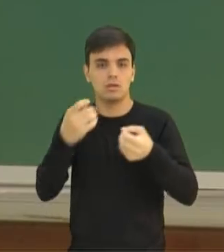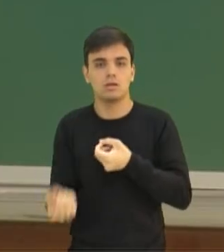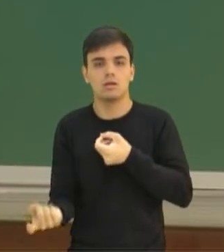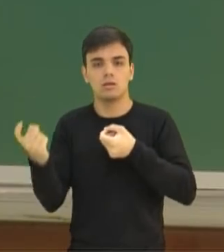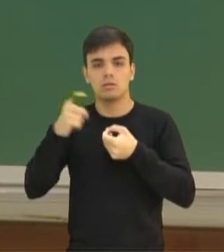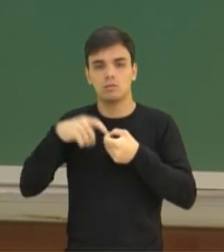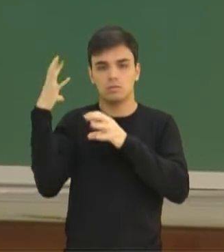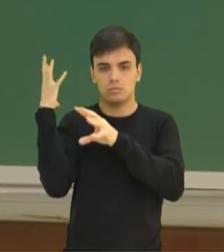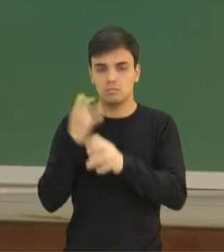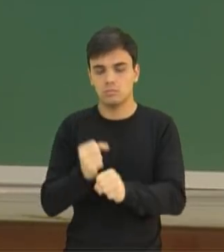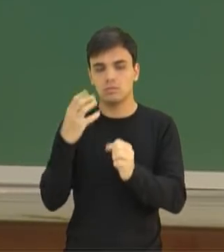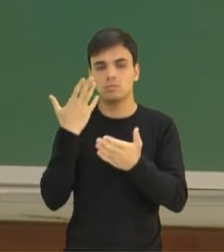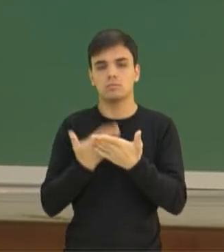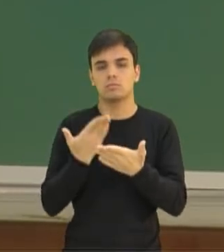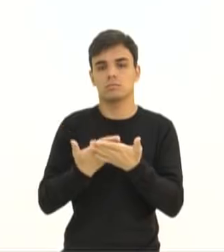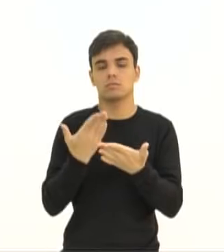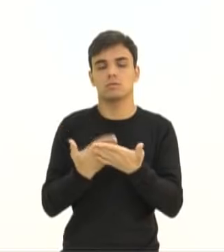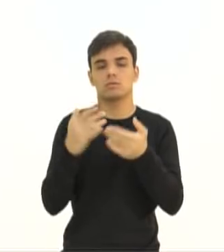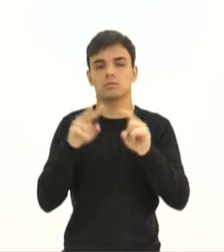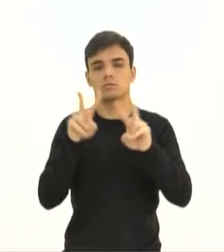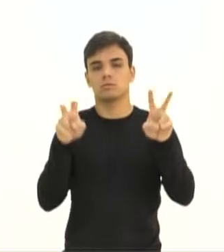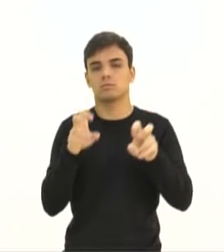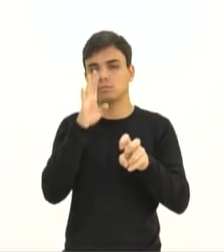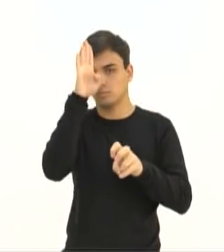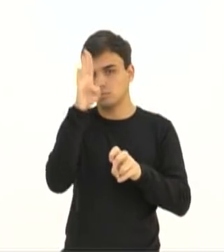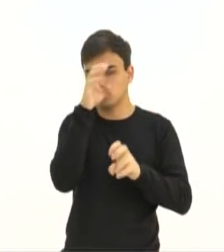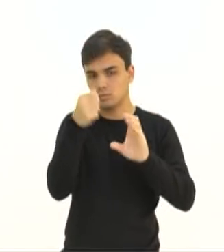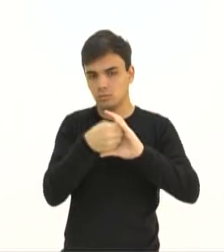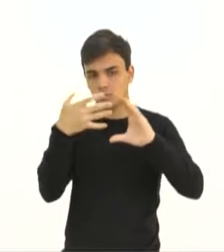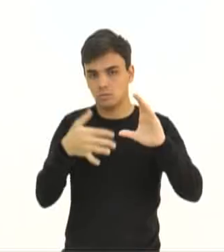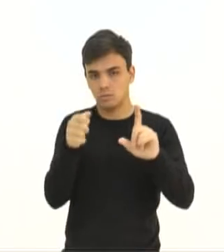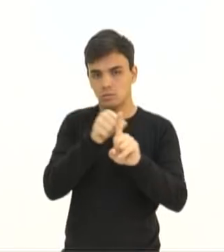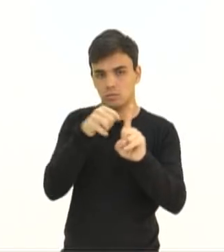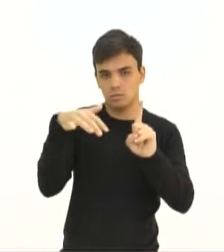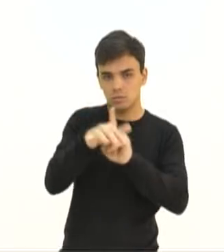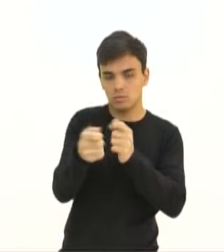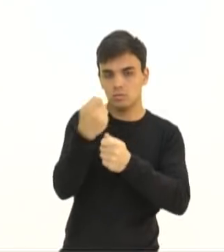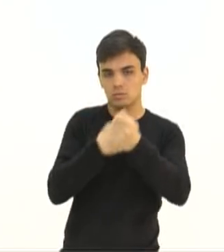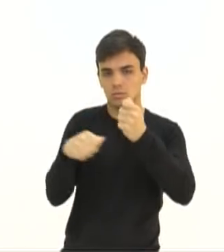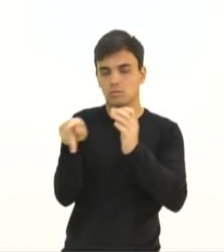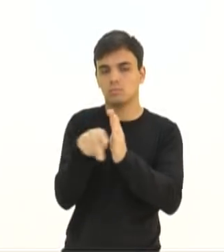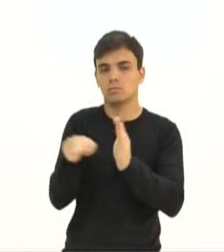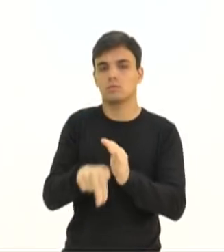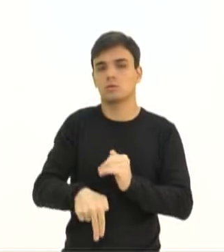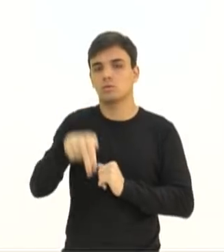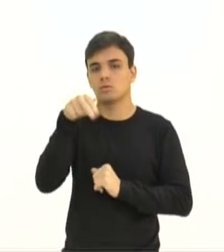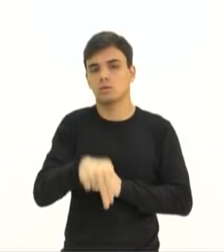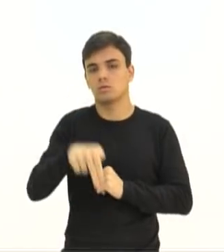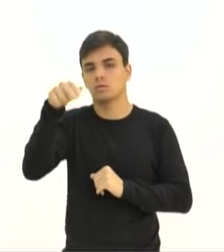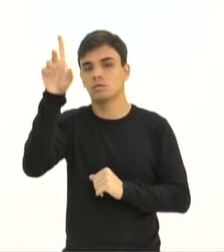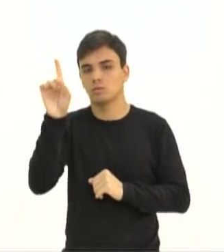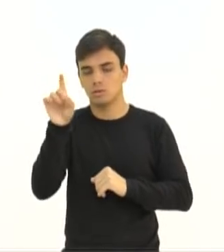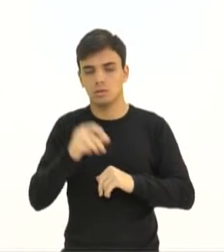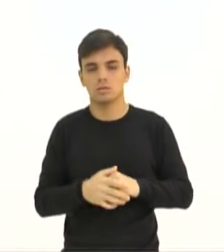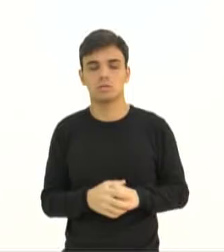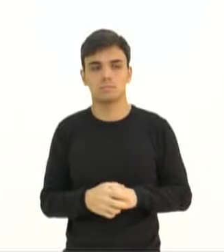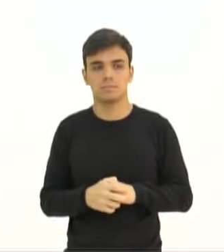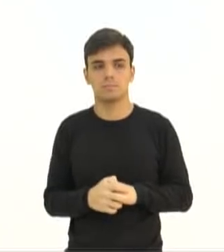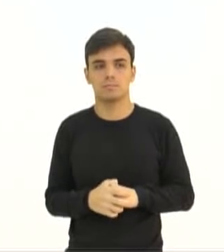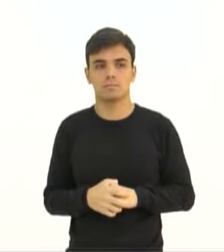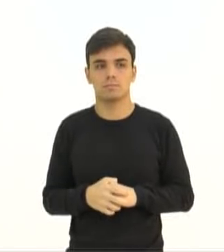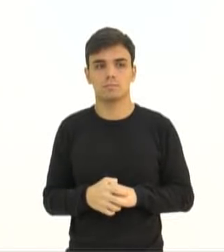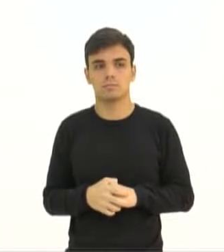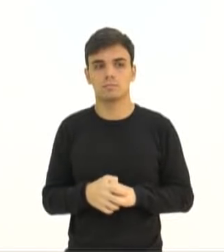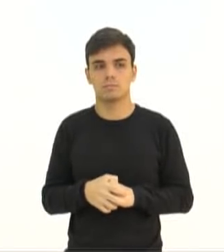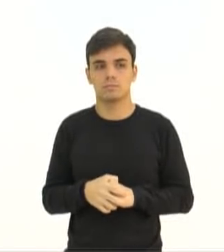os estudos sobre as principais características socioeconômicas das regiões Norte e Nordeste. O que nós temos ali?